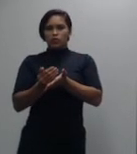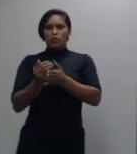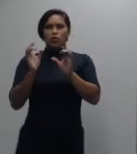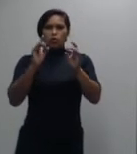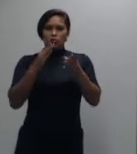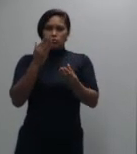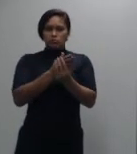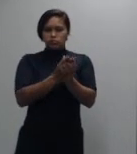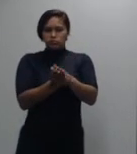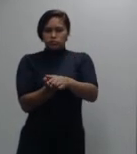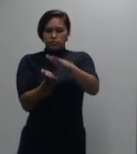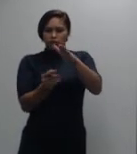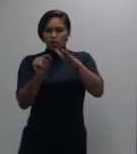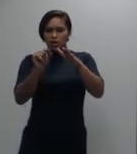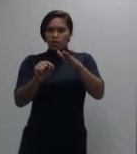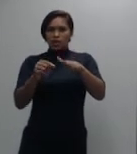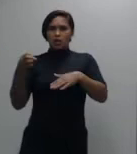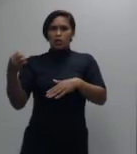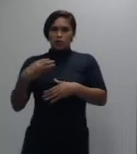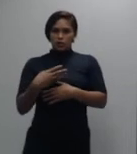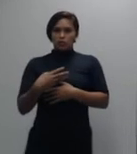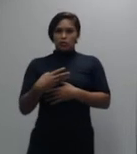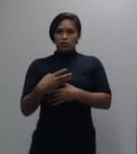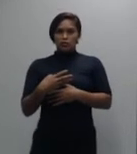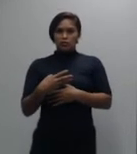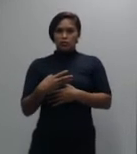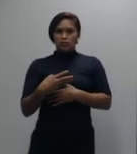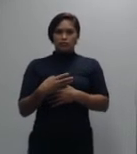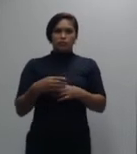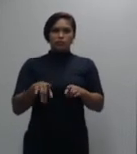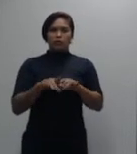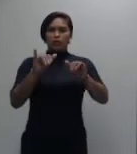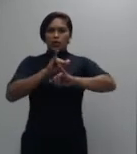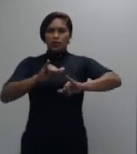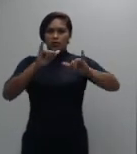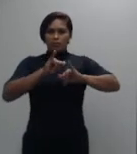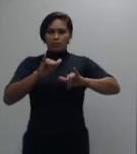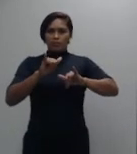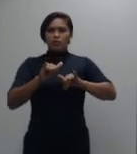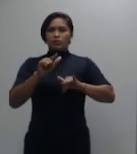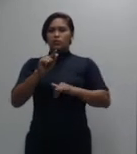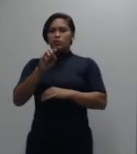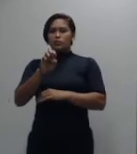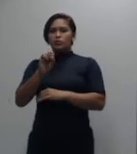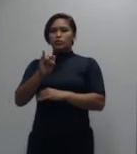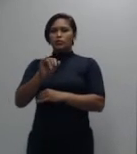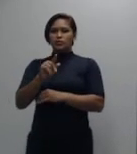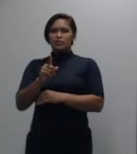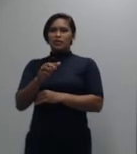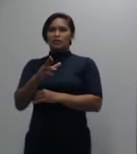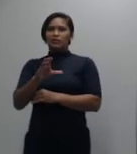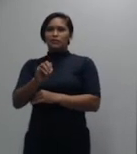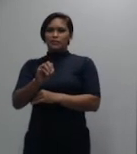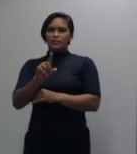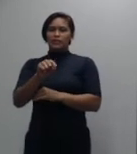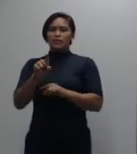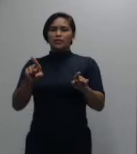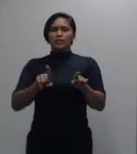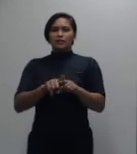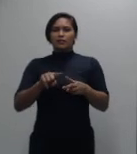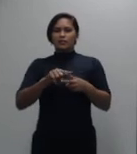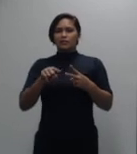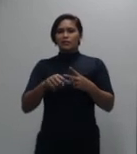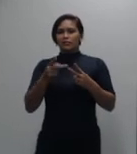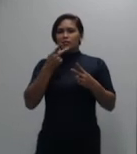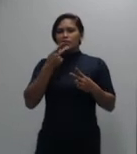Autos isso é um dado novo a informação de que gesivaldo Nascimento Britto e São João perto de quadros